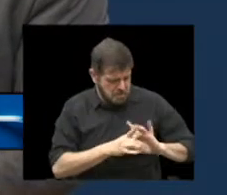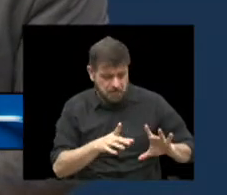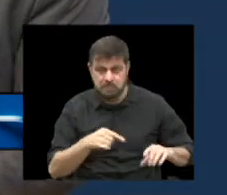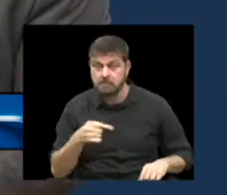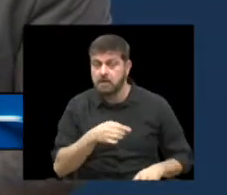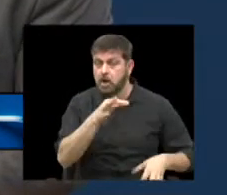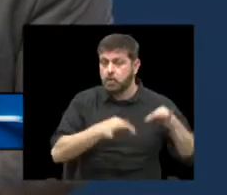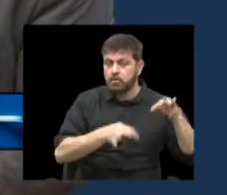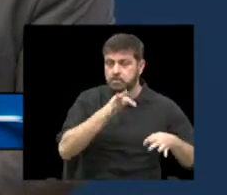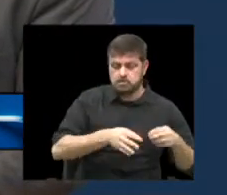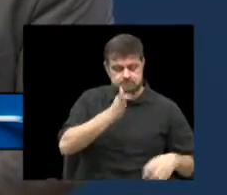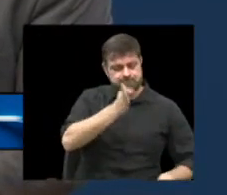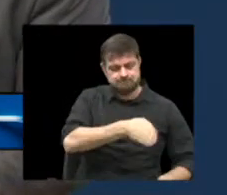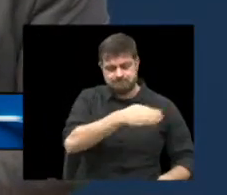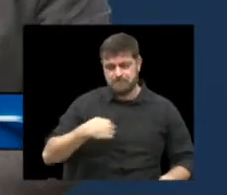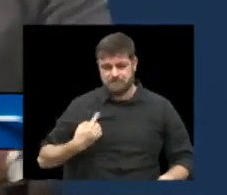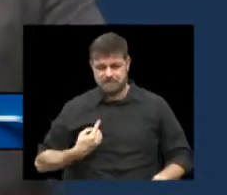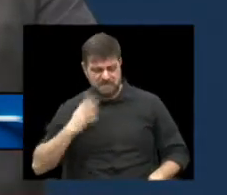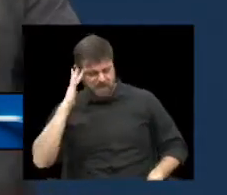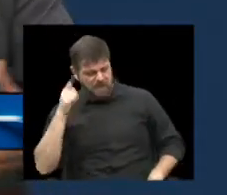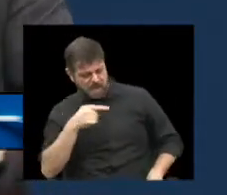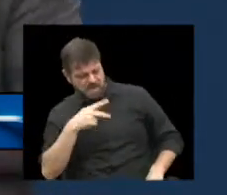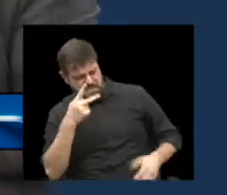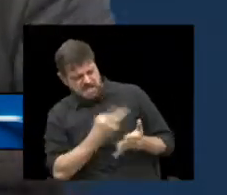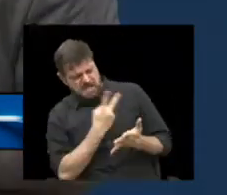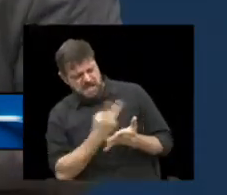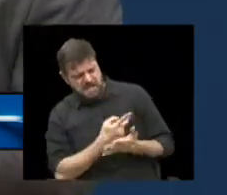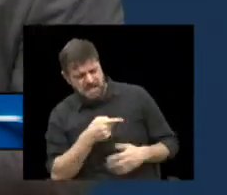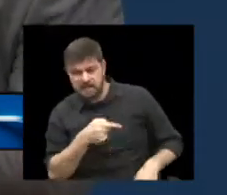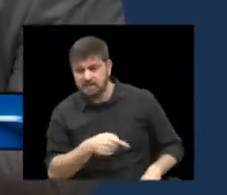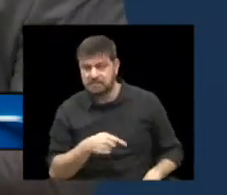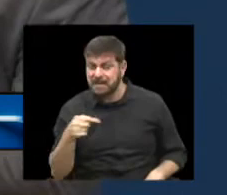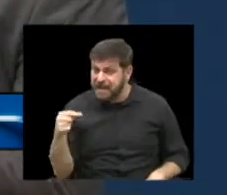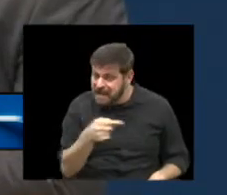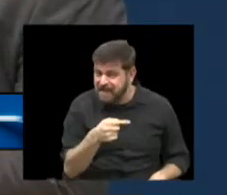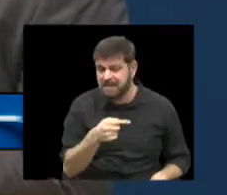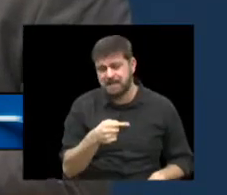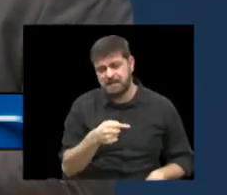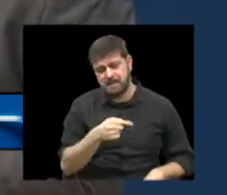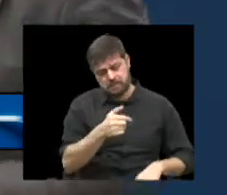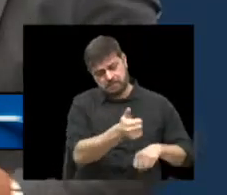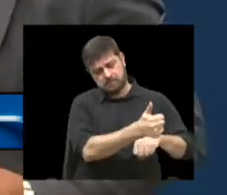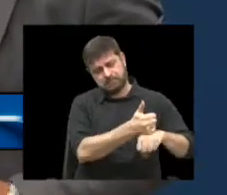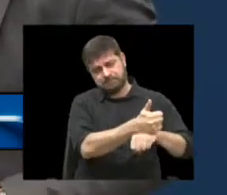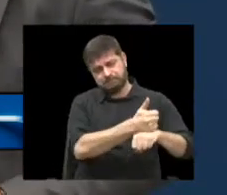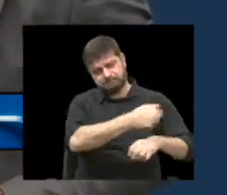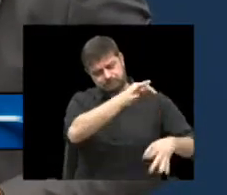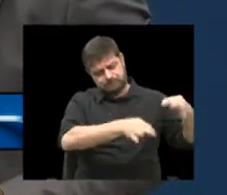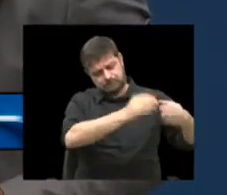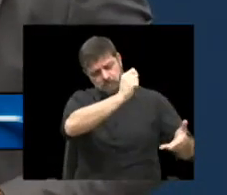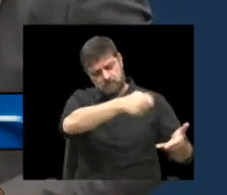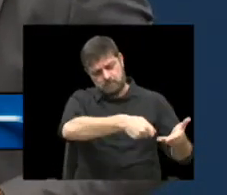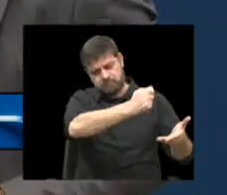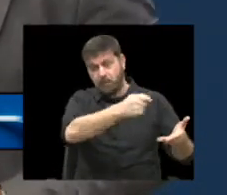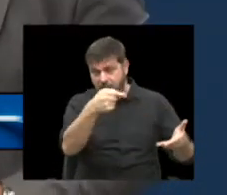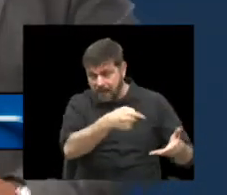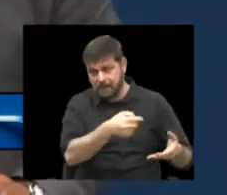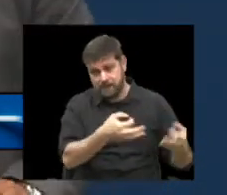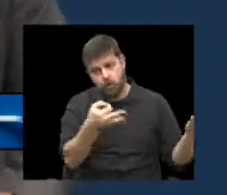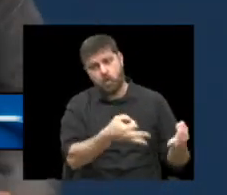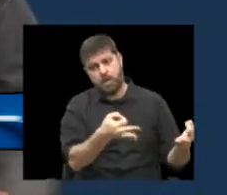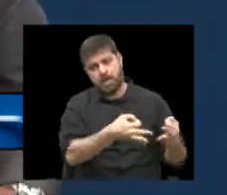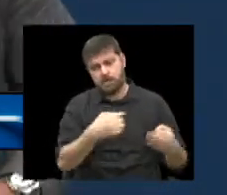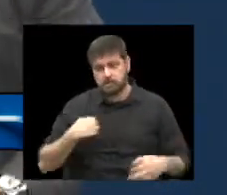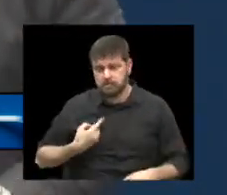é contrária, a gente acha que está errado. Ah, mas você não conhece a técnica do direito, vereador Vermelho, para saber que eles estão certos. Agora,